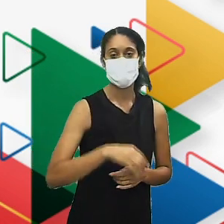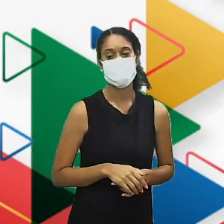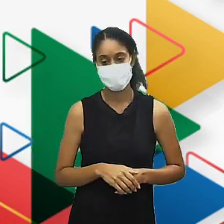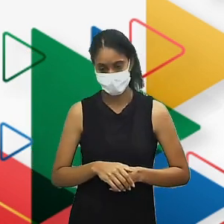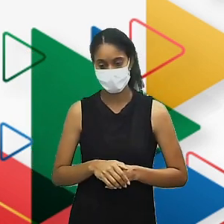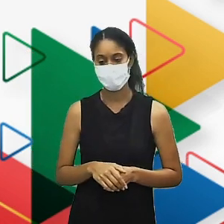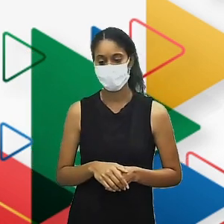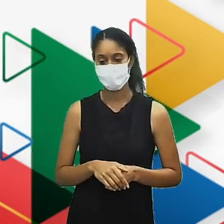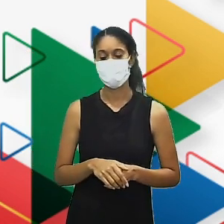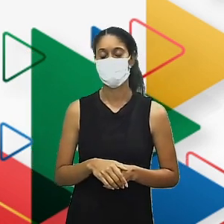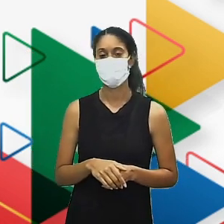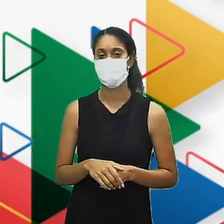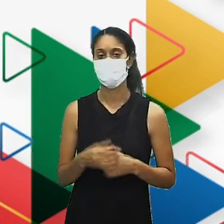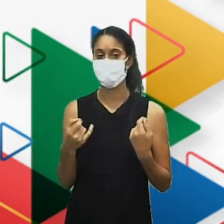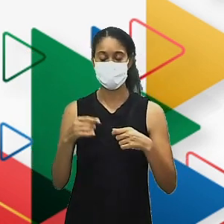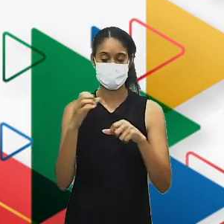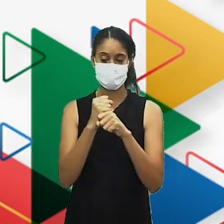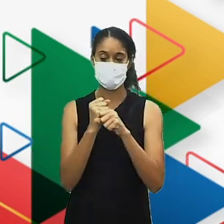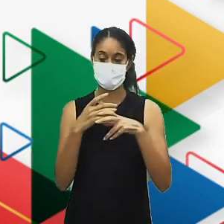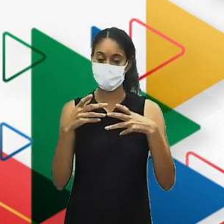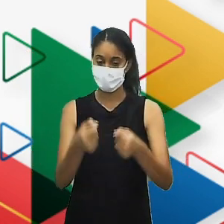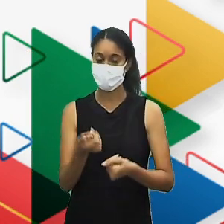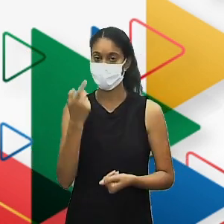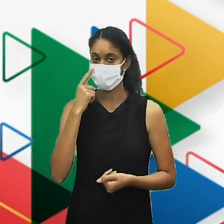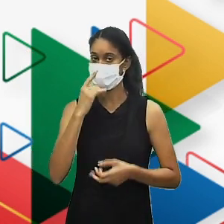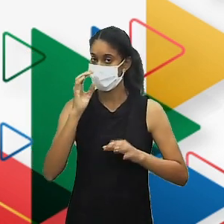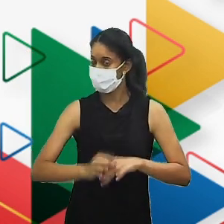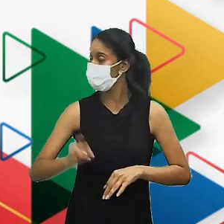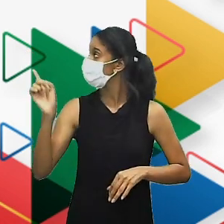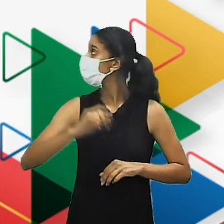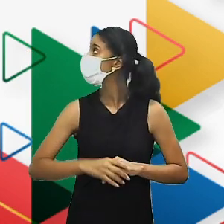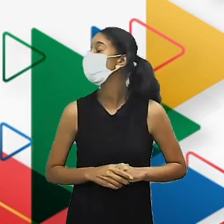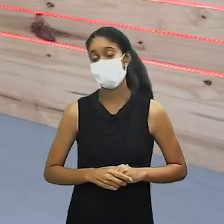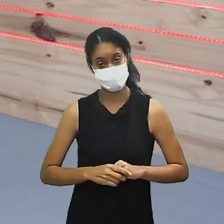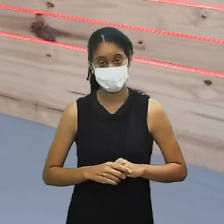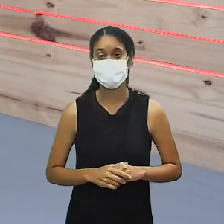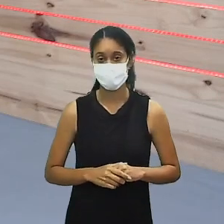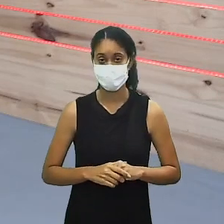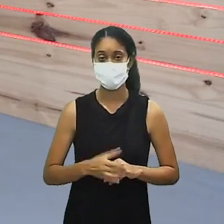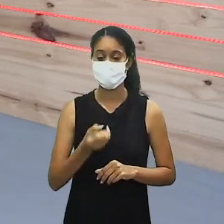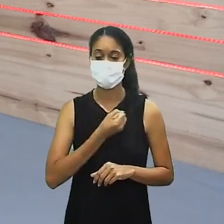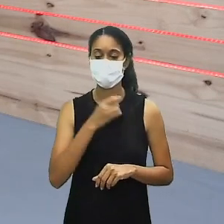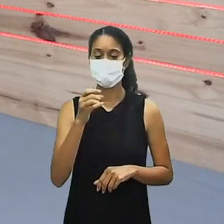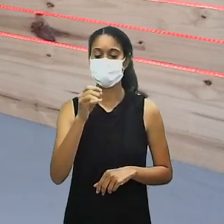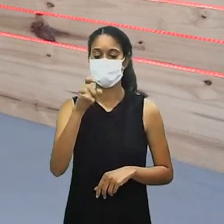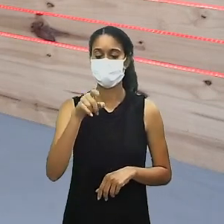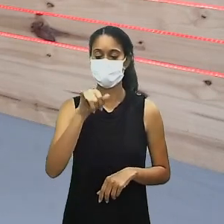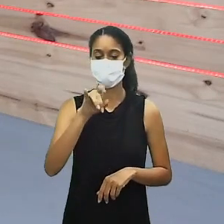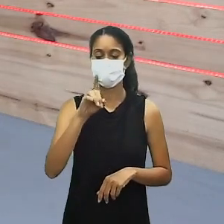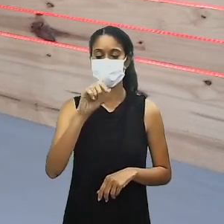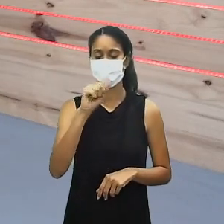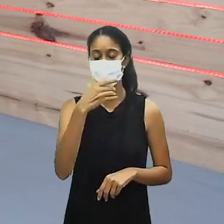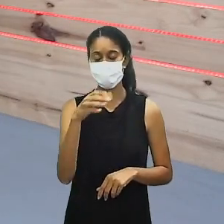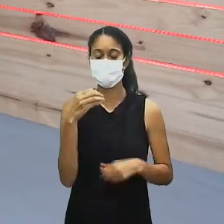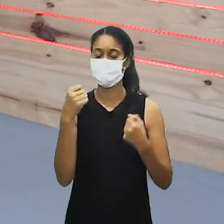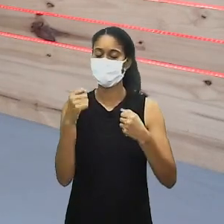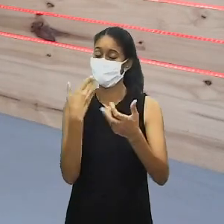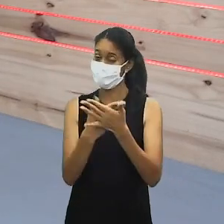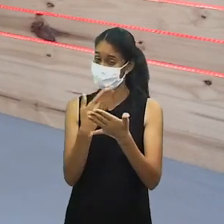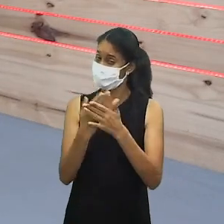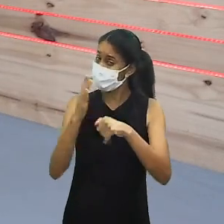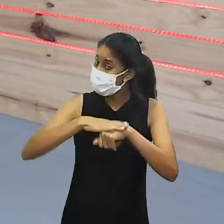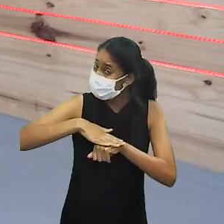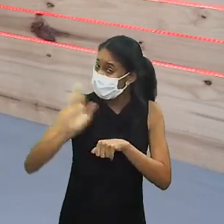calcular tudo isso. Certo aí, pessoal? Então, vê só. Número de oxidação é um assunto que ele requer um pouco mais de estudo.